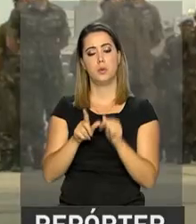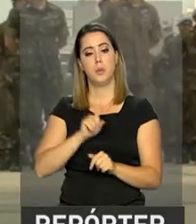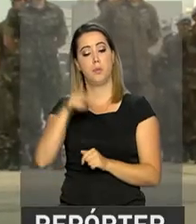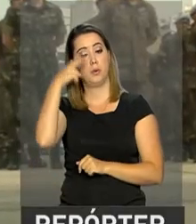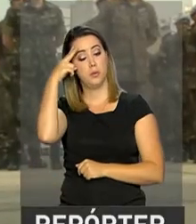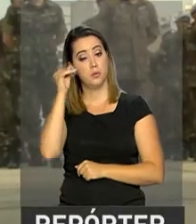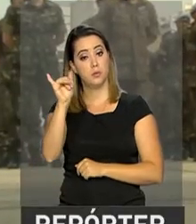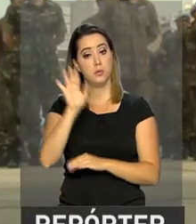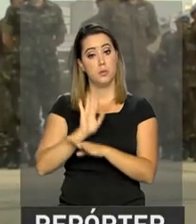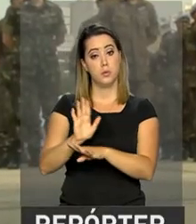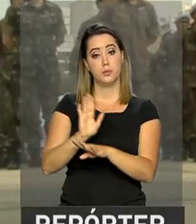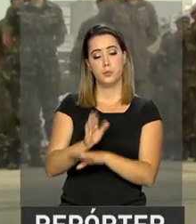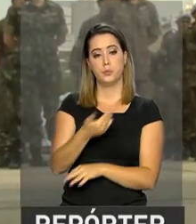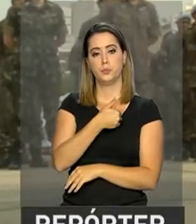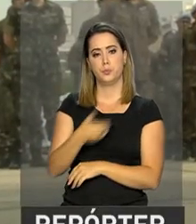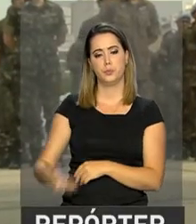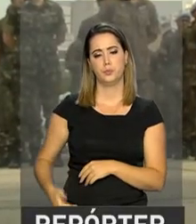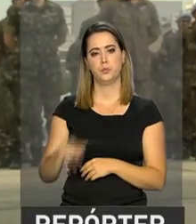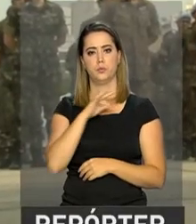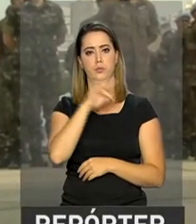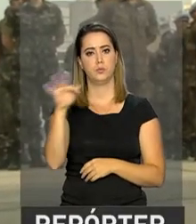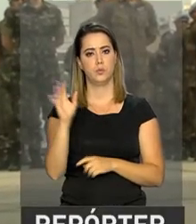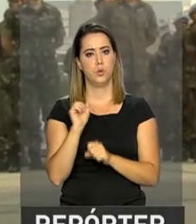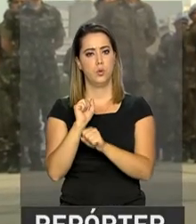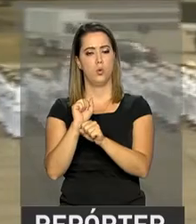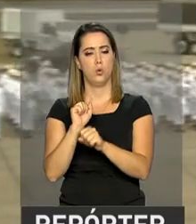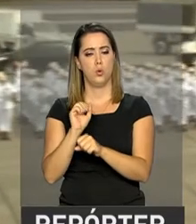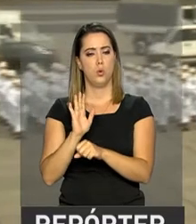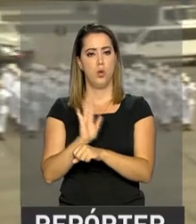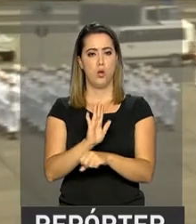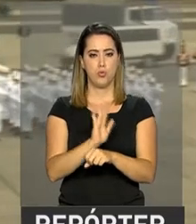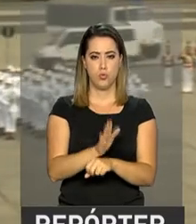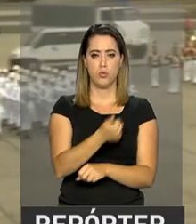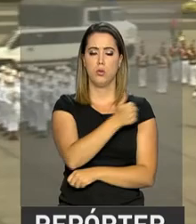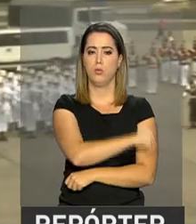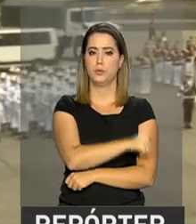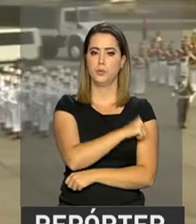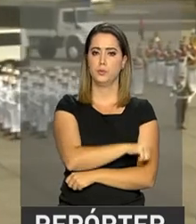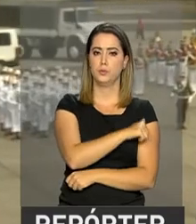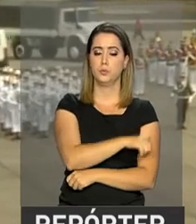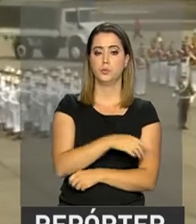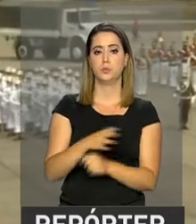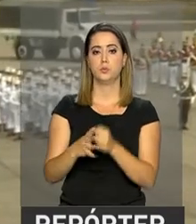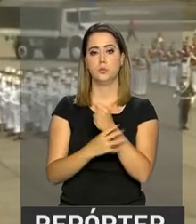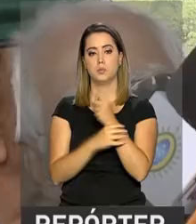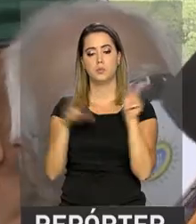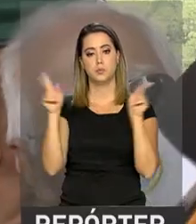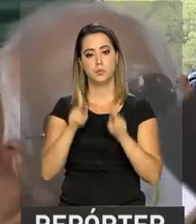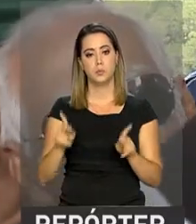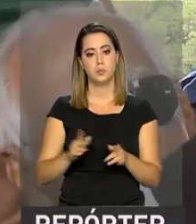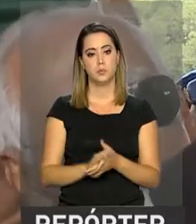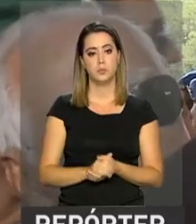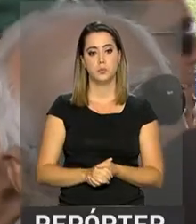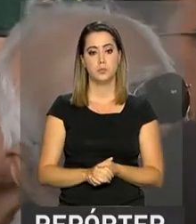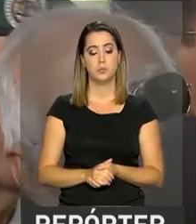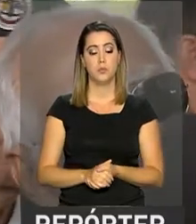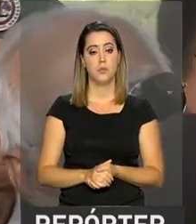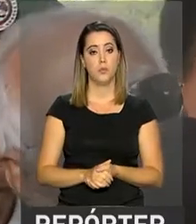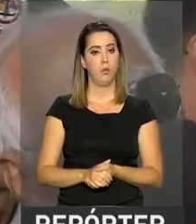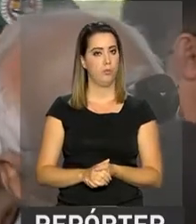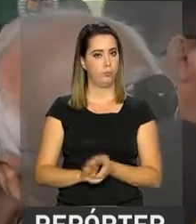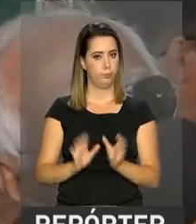e a cooperação do governo federal com o governo do Rio de Janeiro na Operação Segurança e Paz. As UPPs